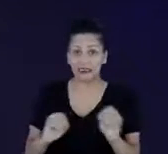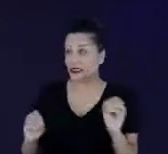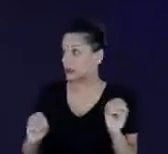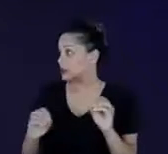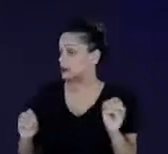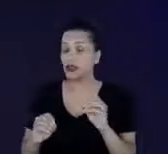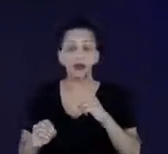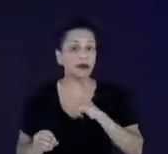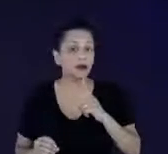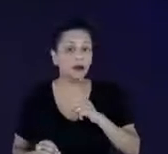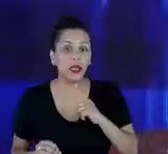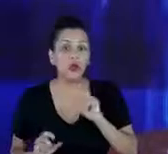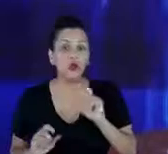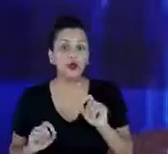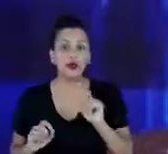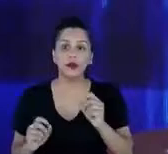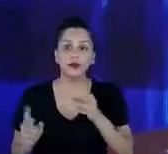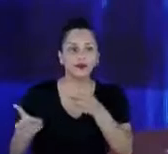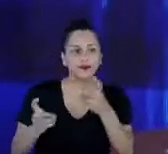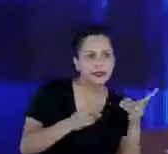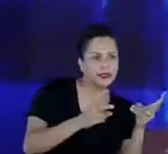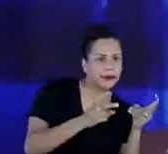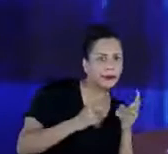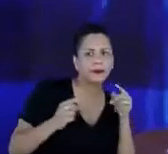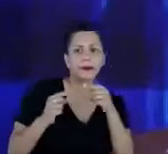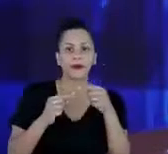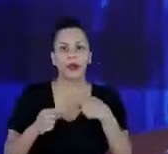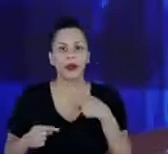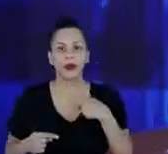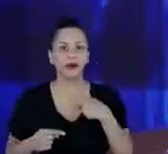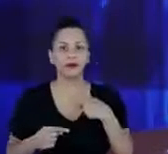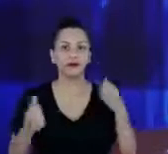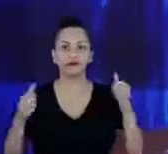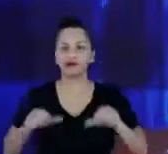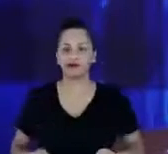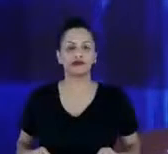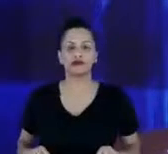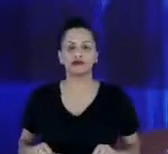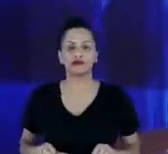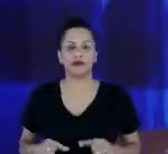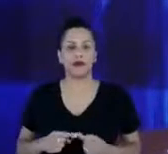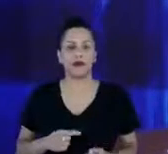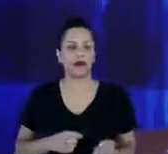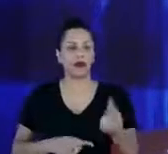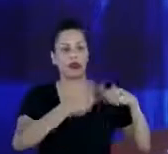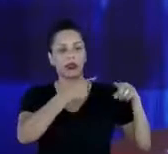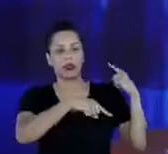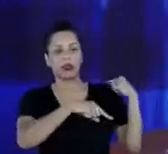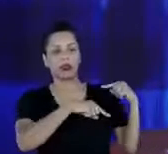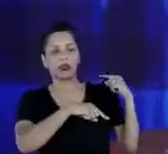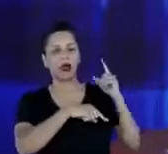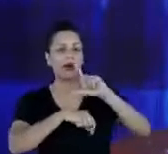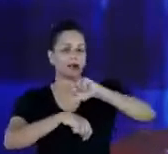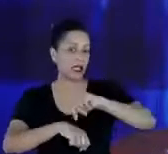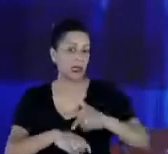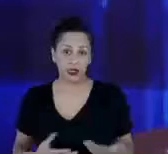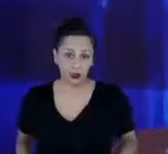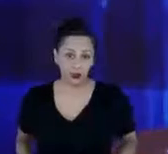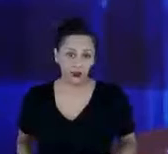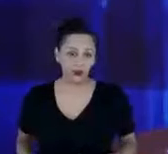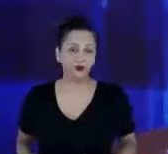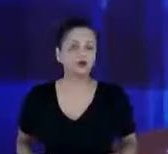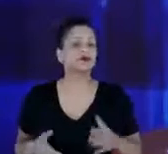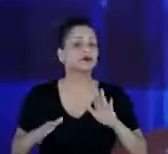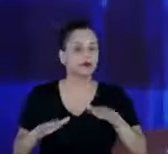olhar as tendências como o a cor eu posso ficar para trás é e o setor elétrico é um setor tradicional o setor Centenário